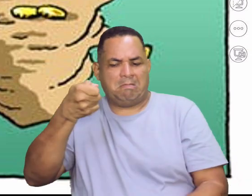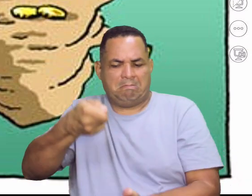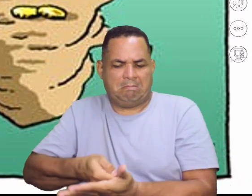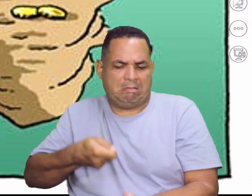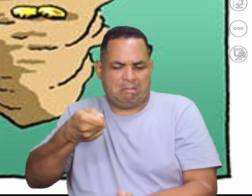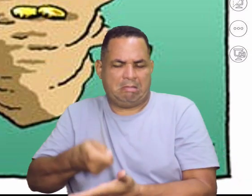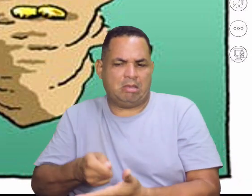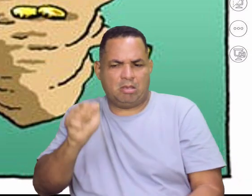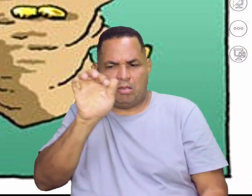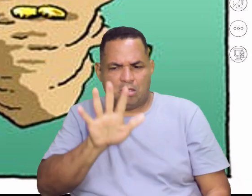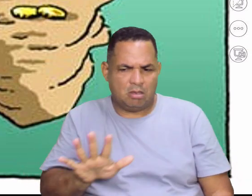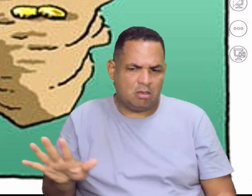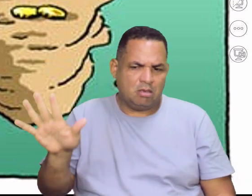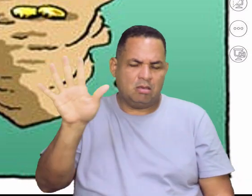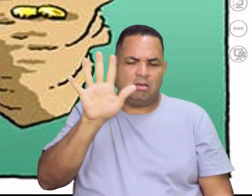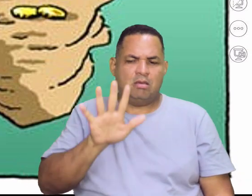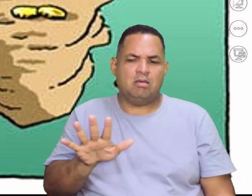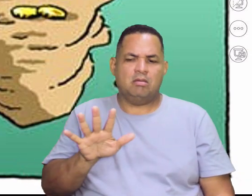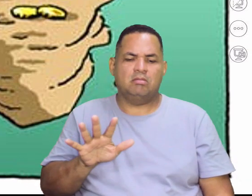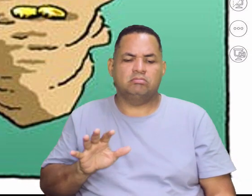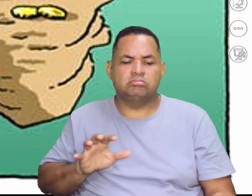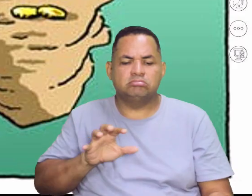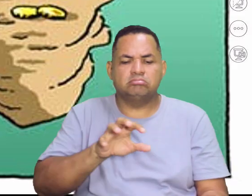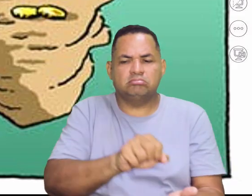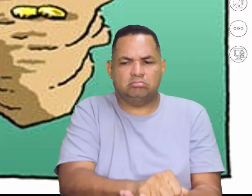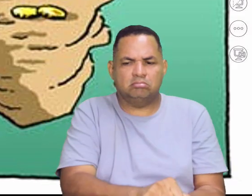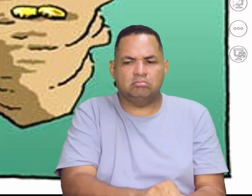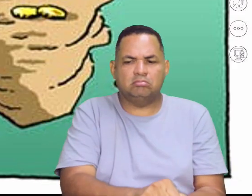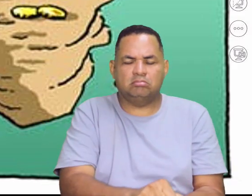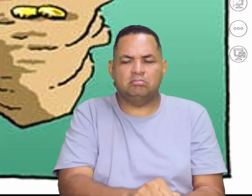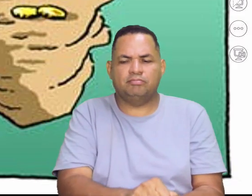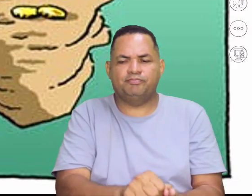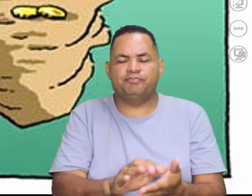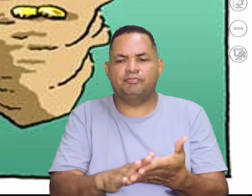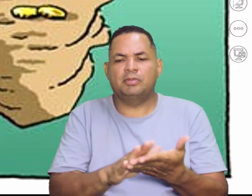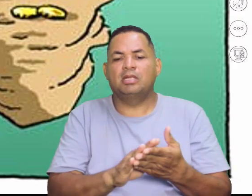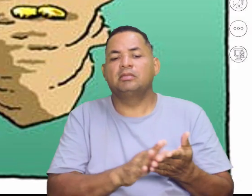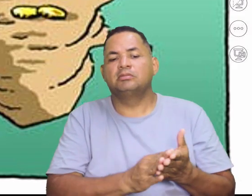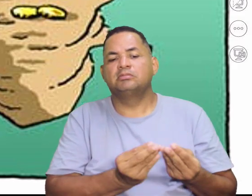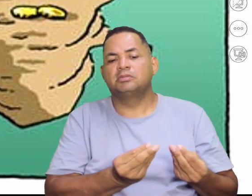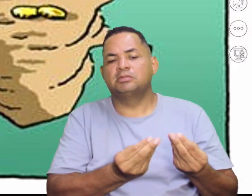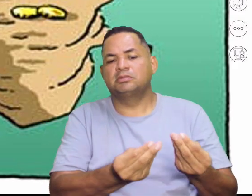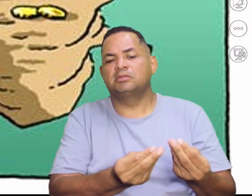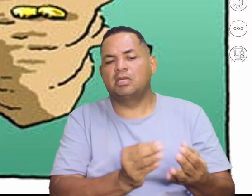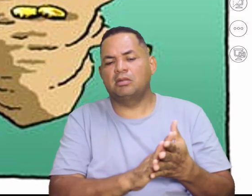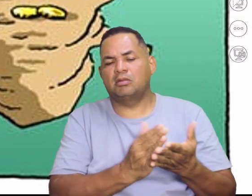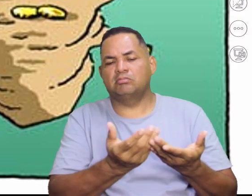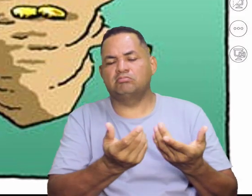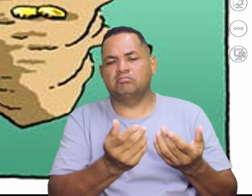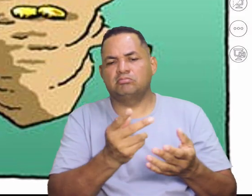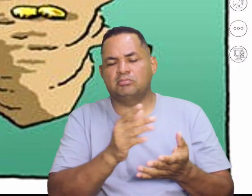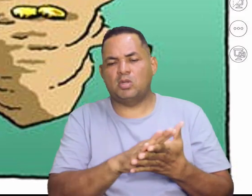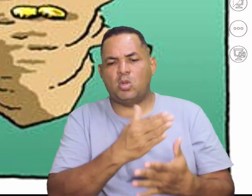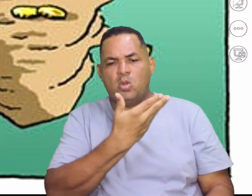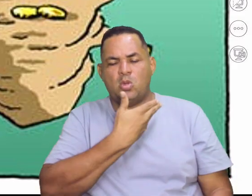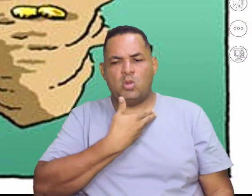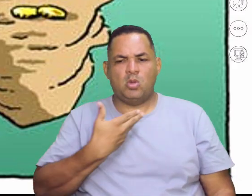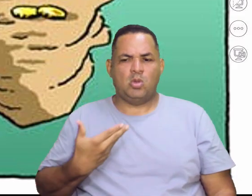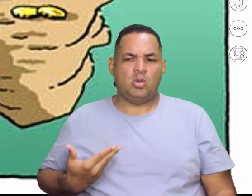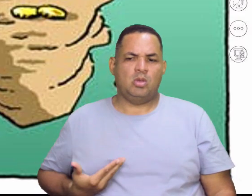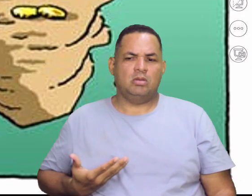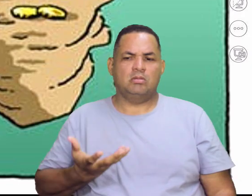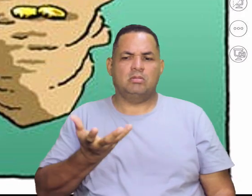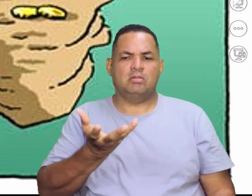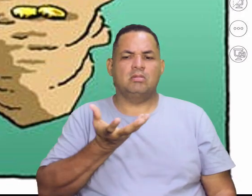seja, os europeus eles invadiam esses territórios e eles colocavam lá pessoas, ou seja, o governo, que